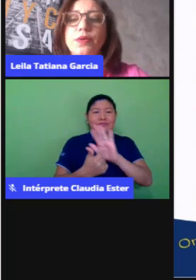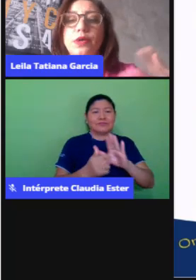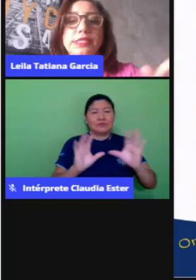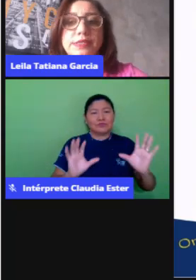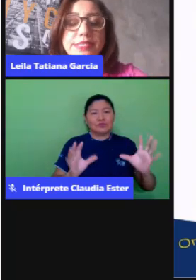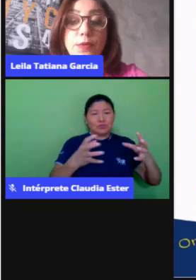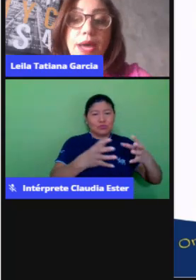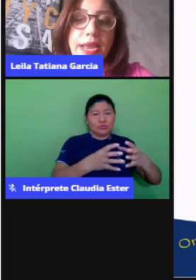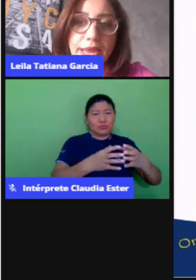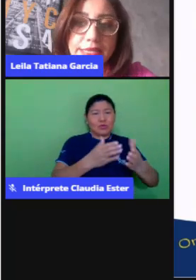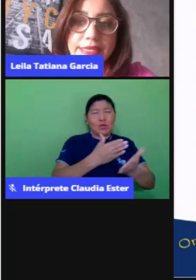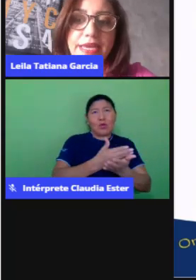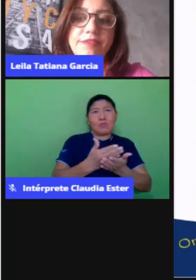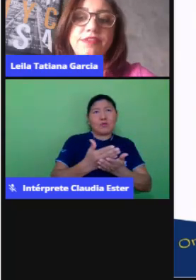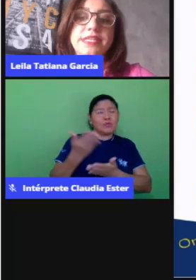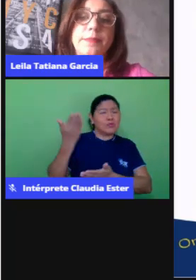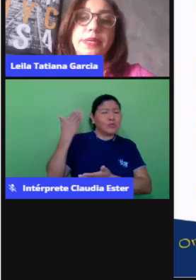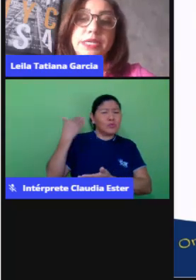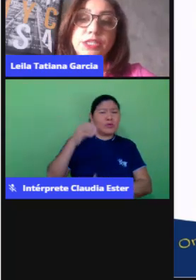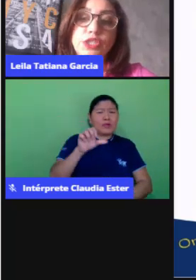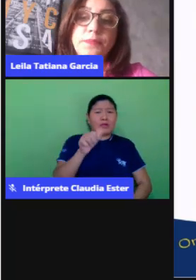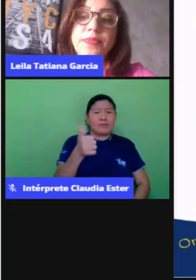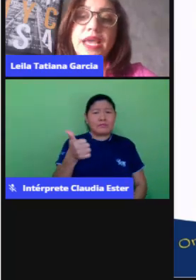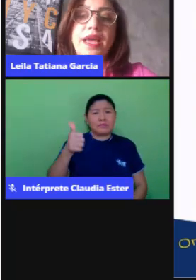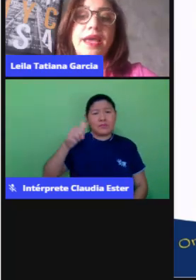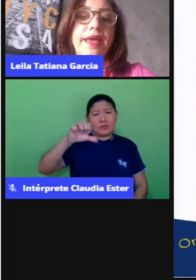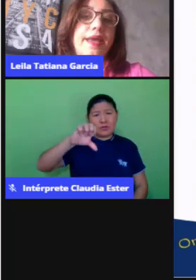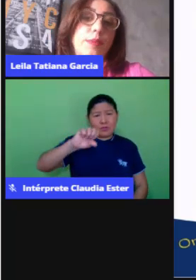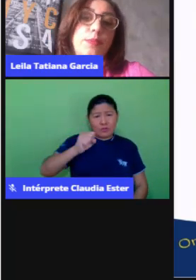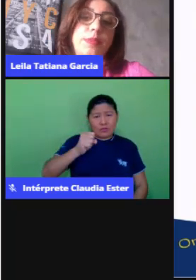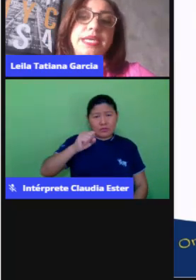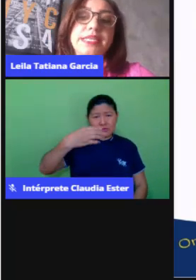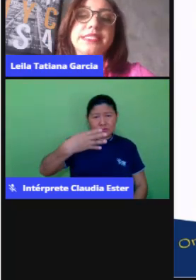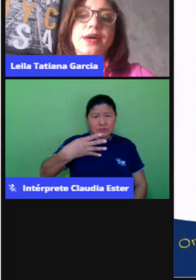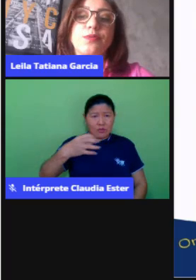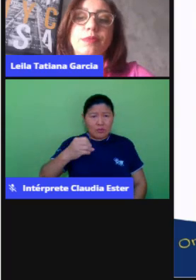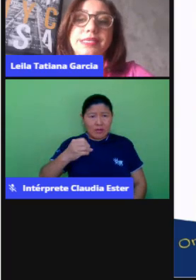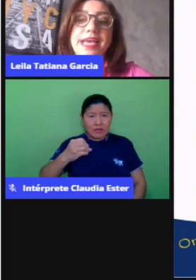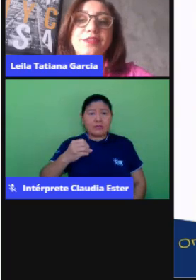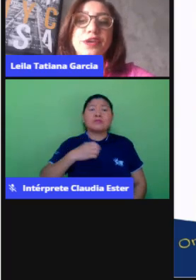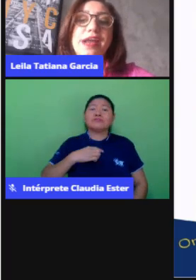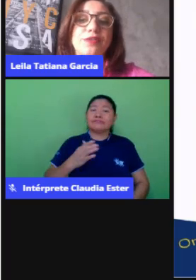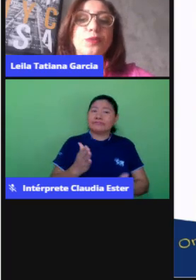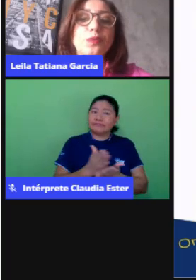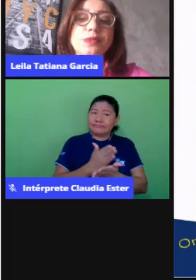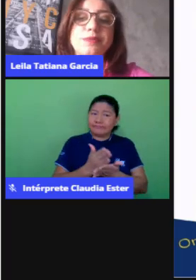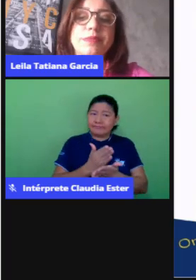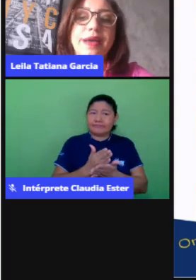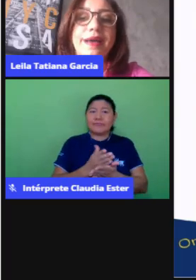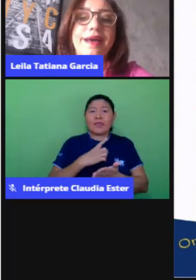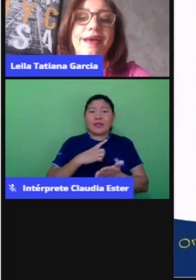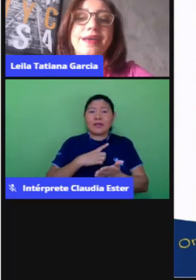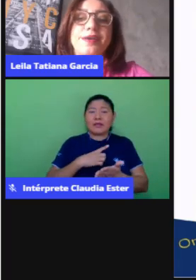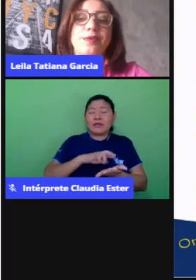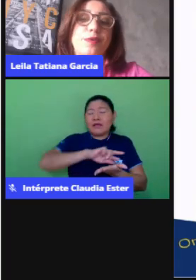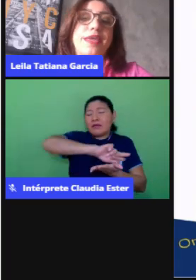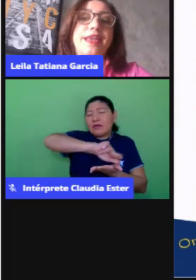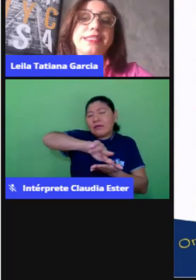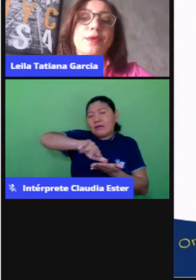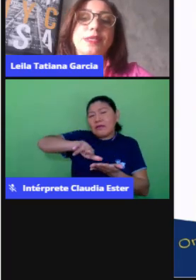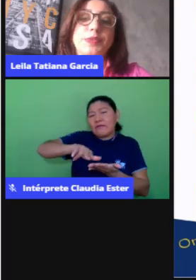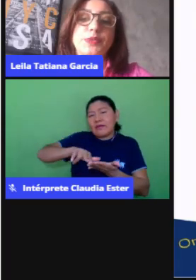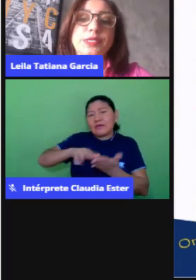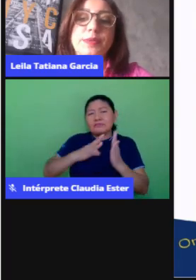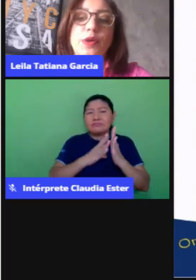lá em 1840, na revista Punch, uma publicação, uma série de cartoons